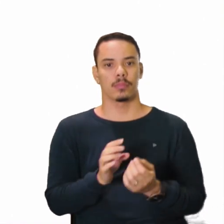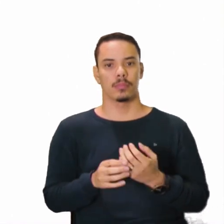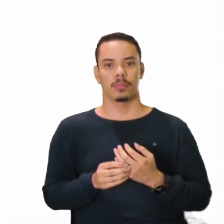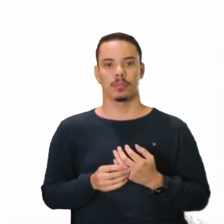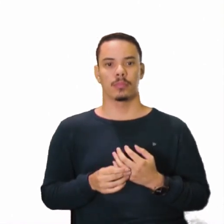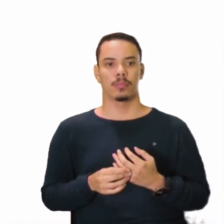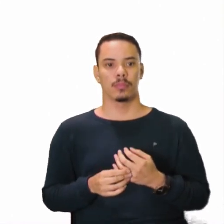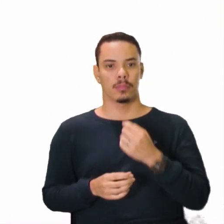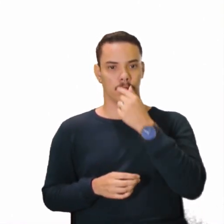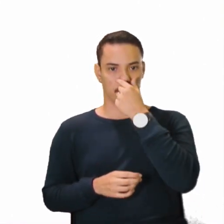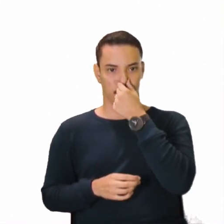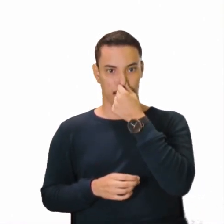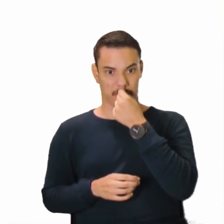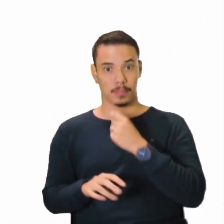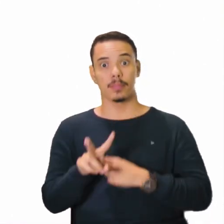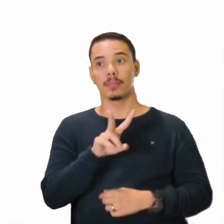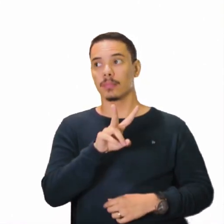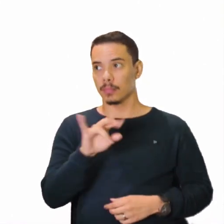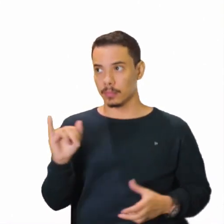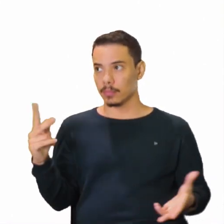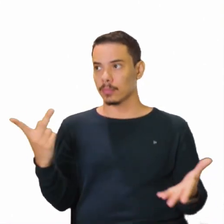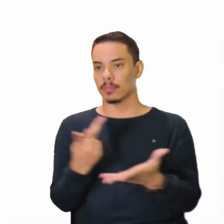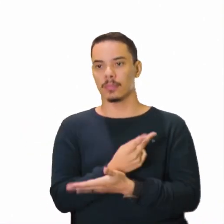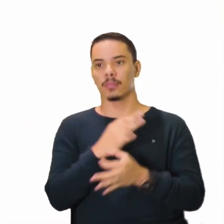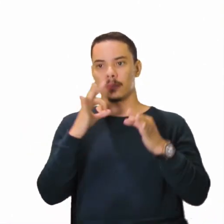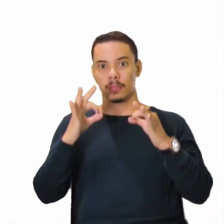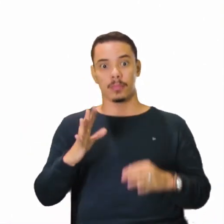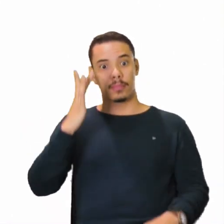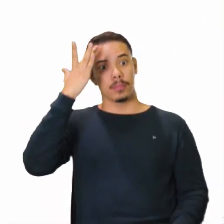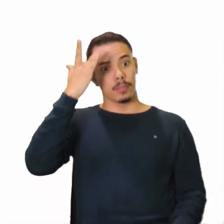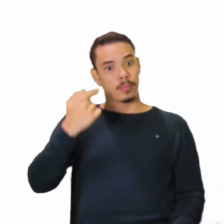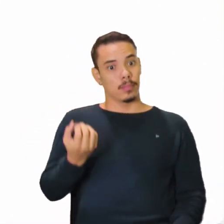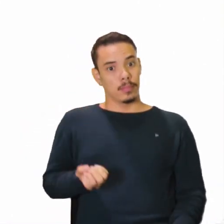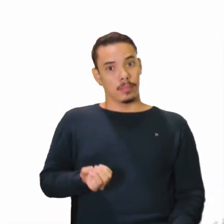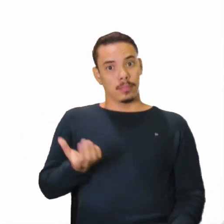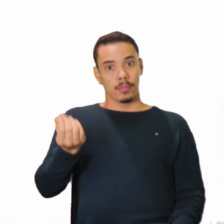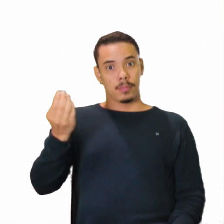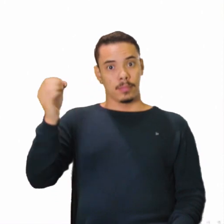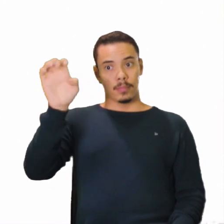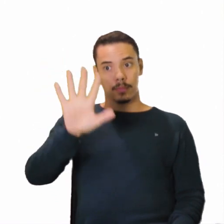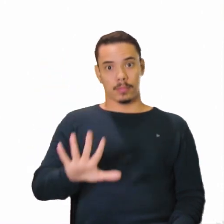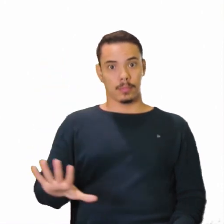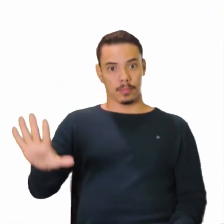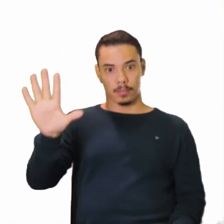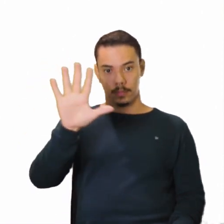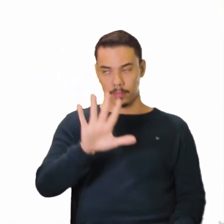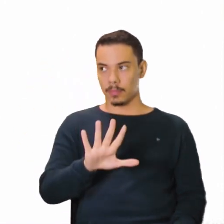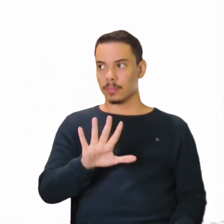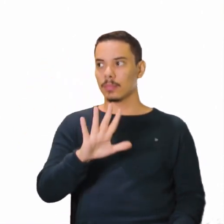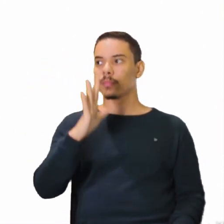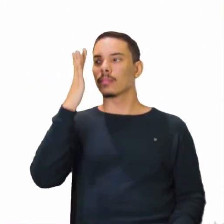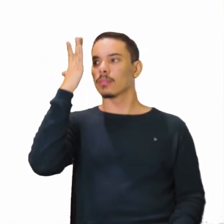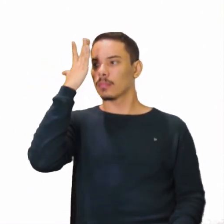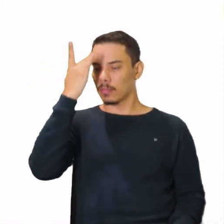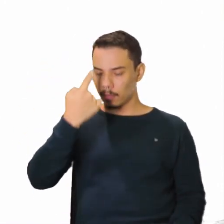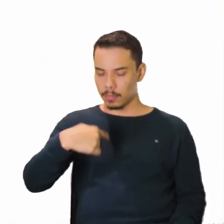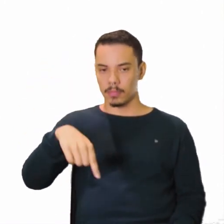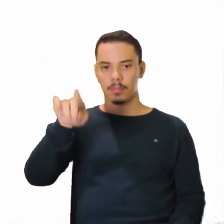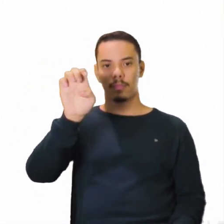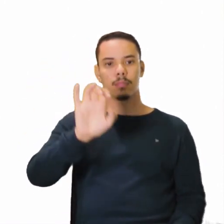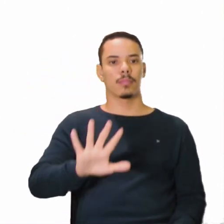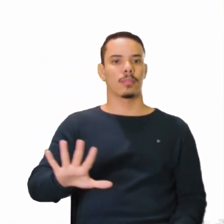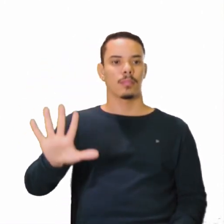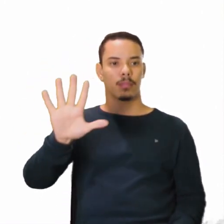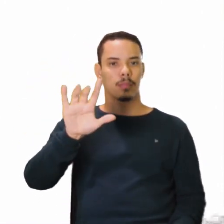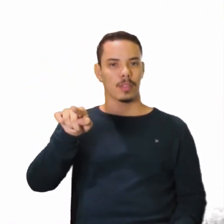então... de realizar, é certeza, ó. Amanhã viajarei para a Europa. Amanhã eu vou à Europa. Gente, isso é